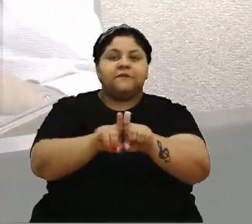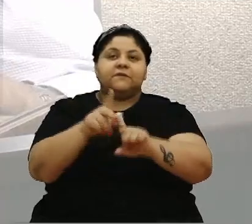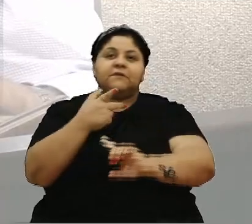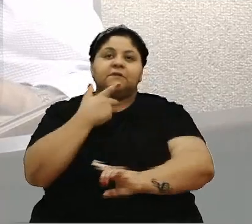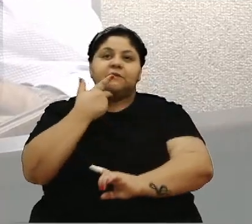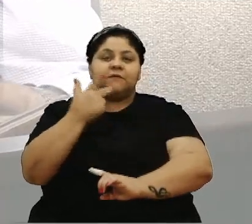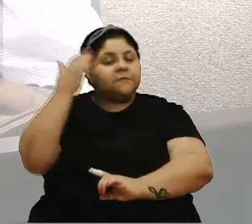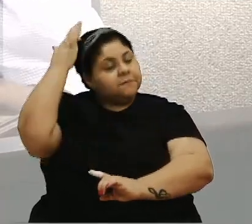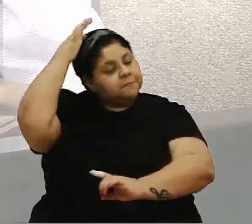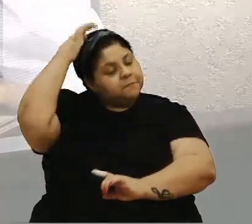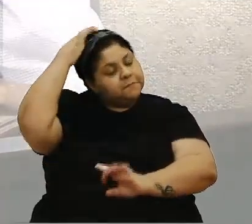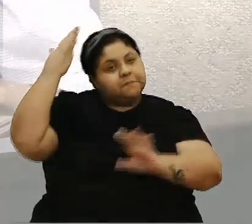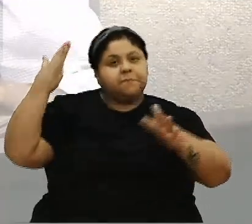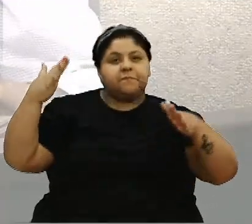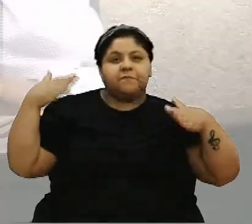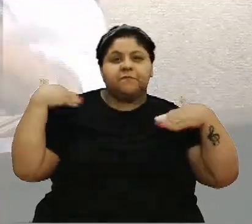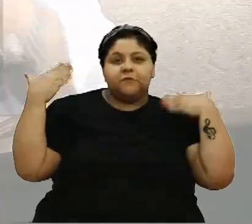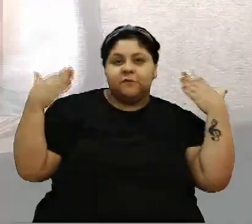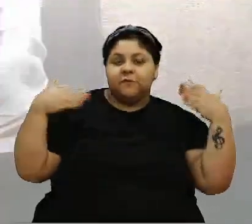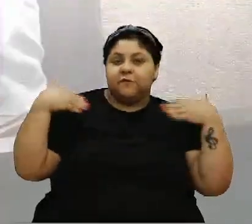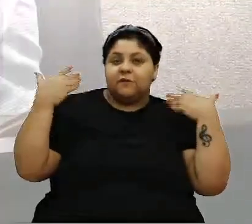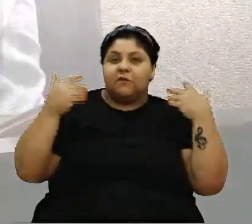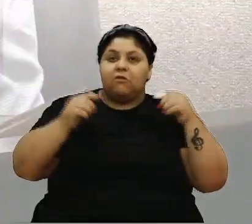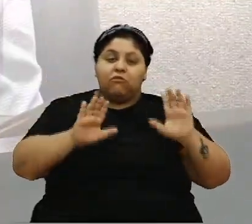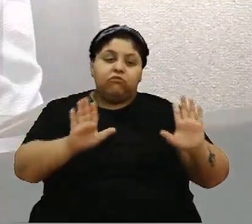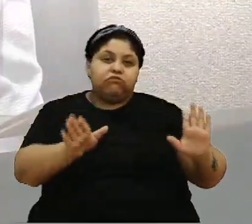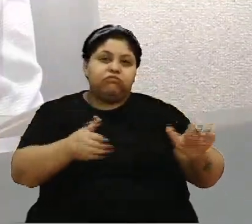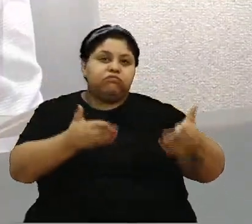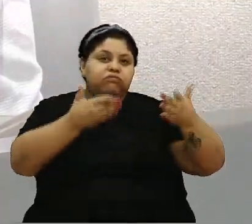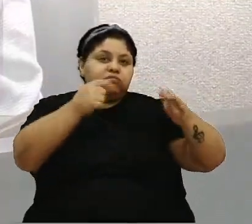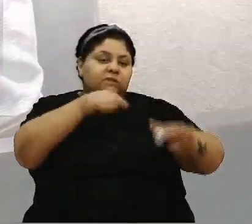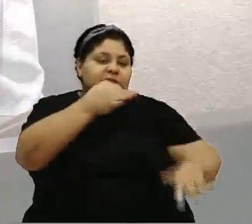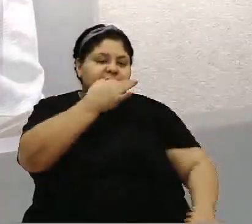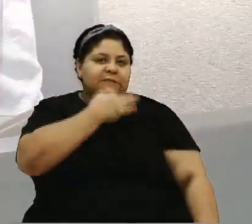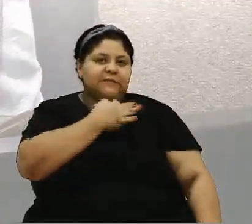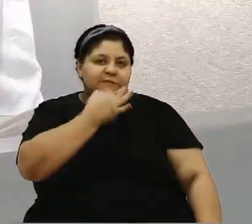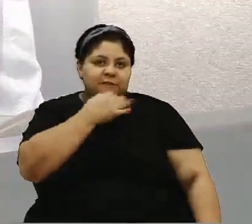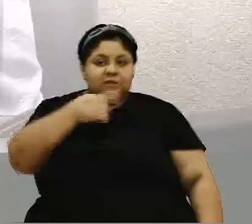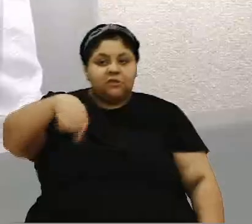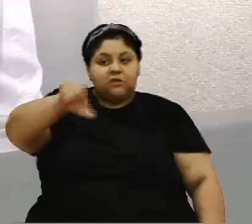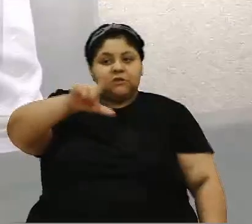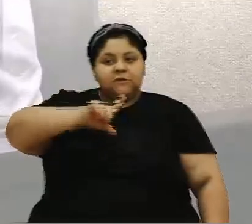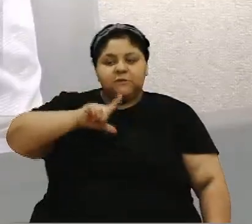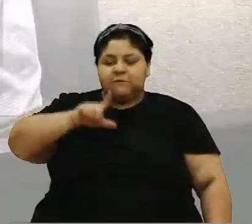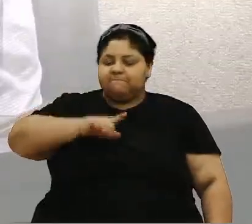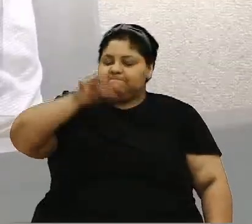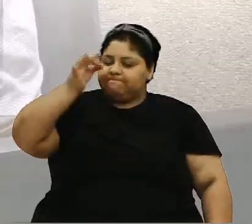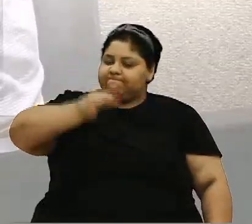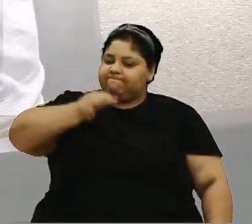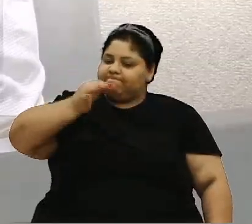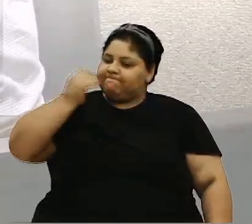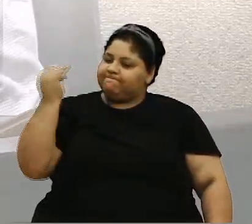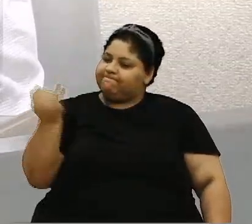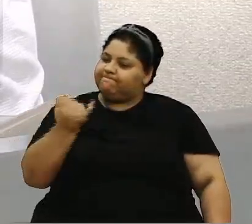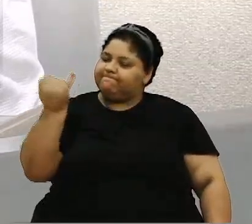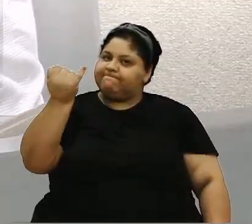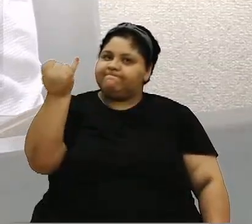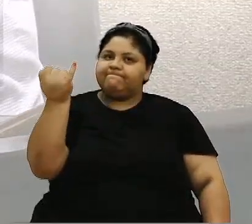o turismo seja fomentado na nossa cidade, e nós temos absoluta certeza da